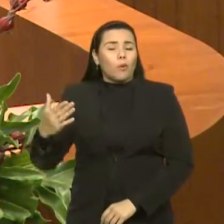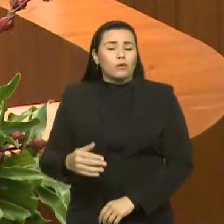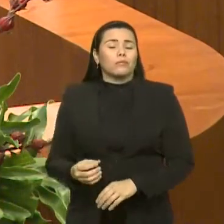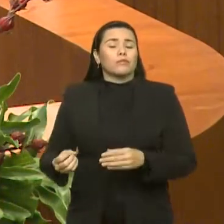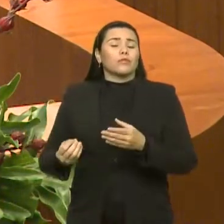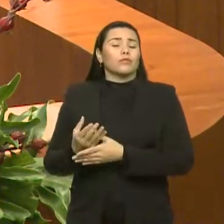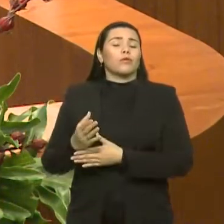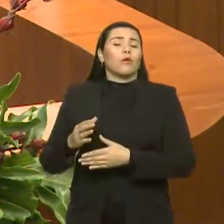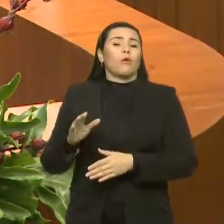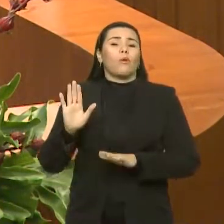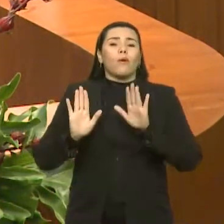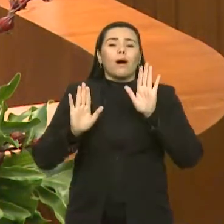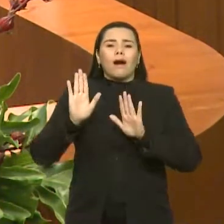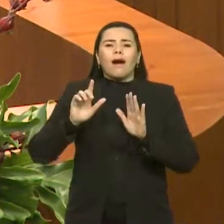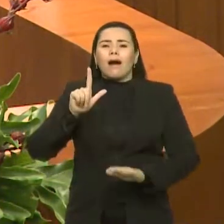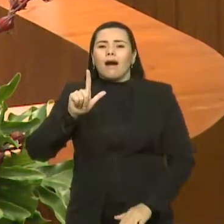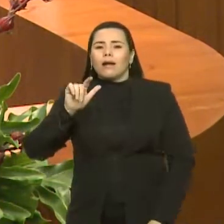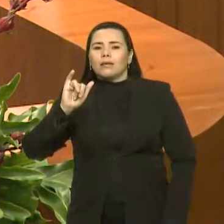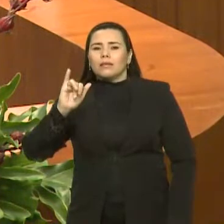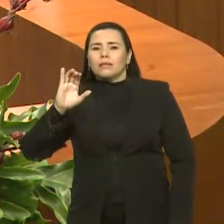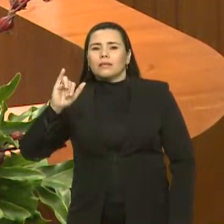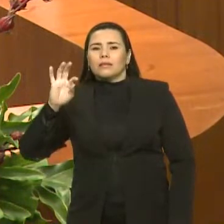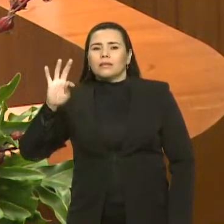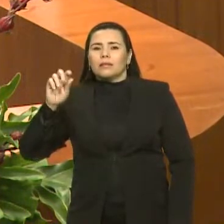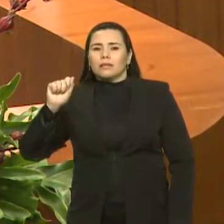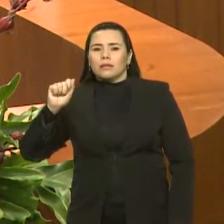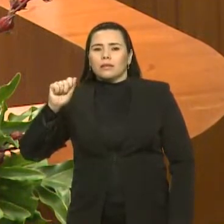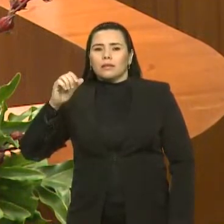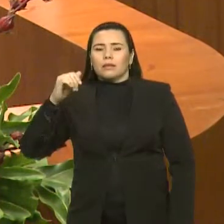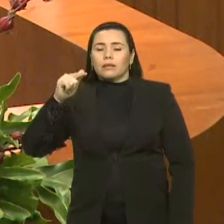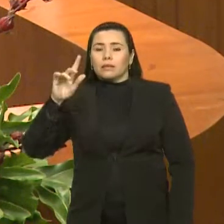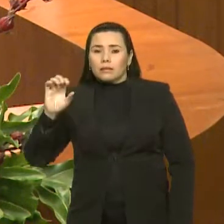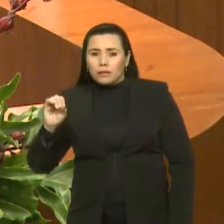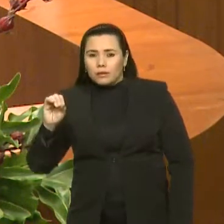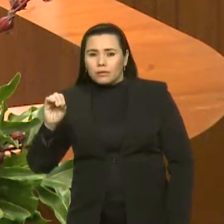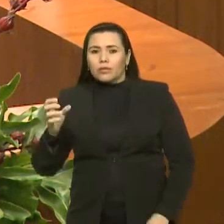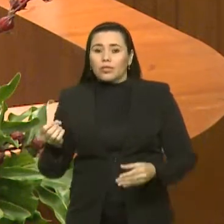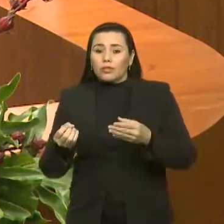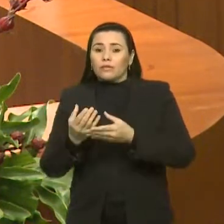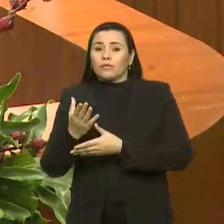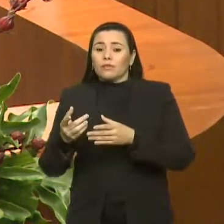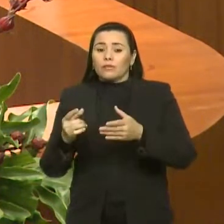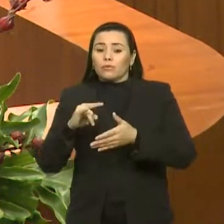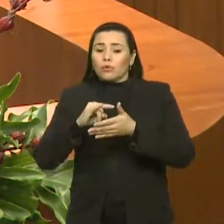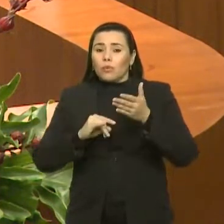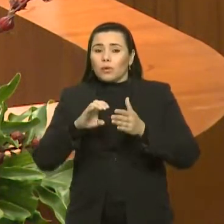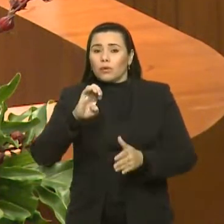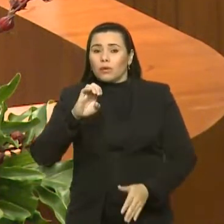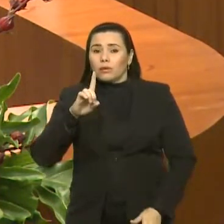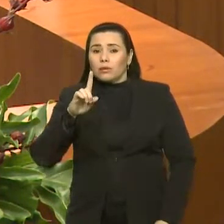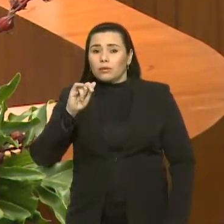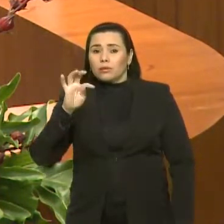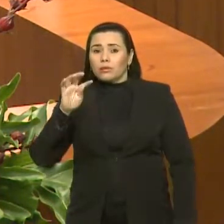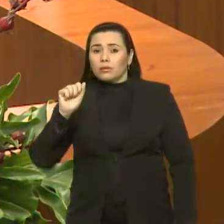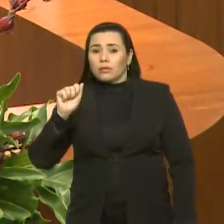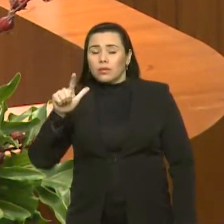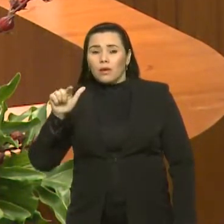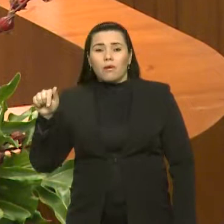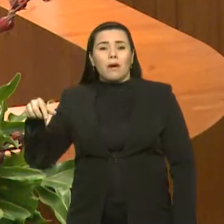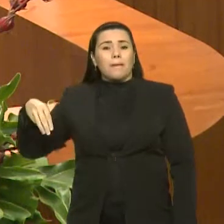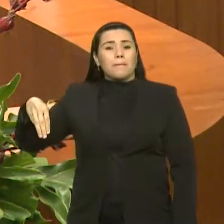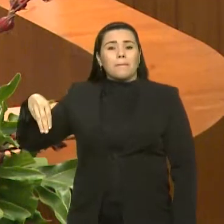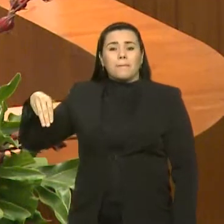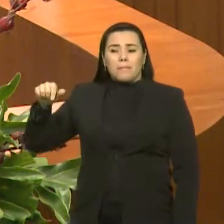eu disse na última vez que estive aqui na tribuna falando do ferro durante a audiência, era para ter suspenso